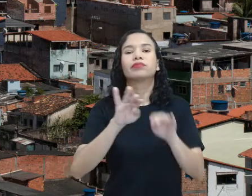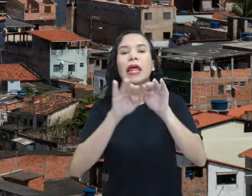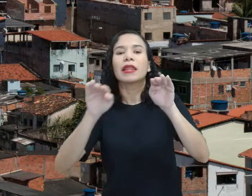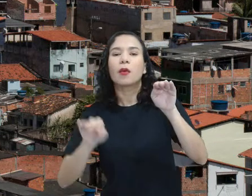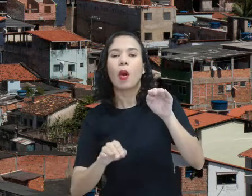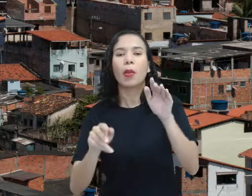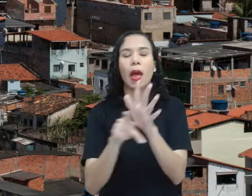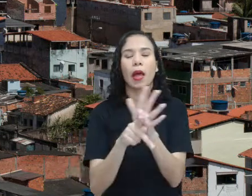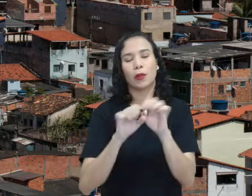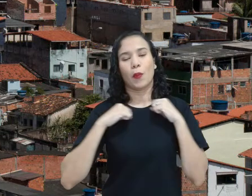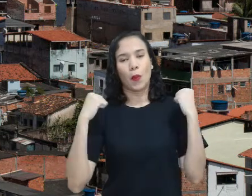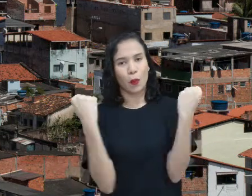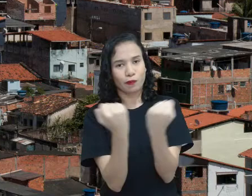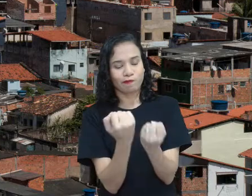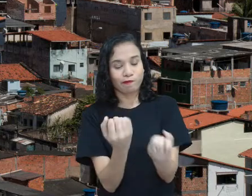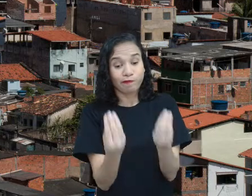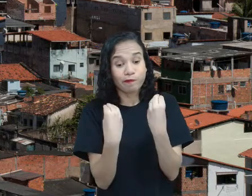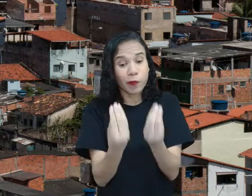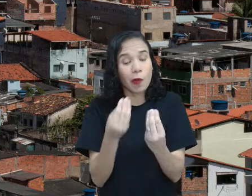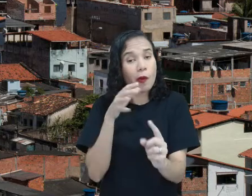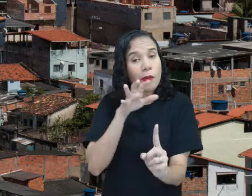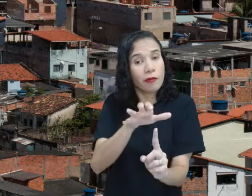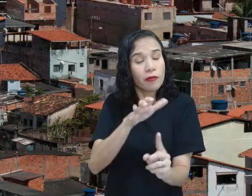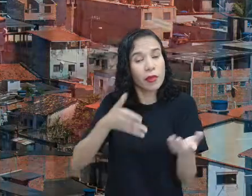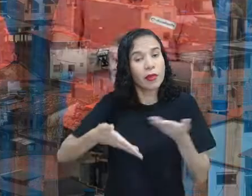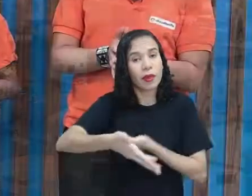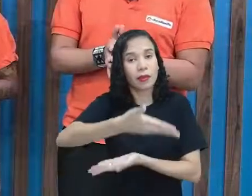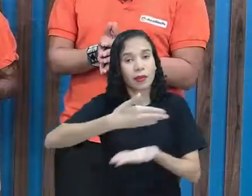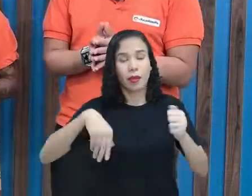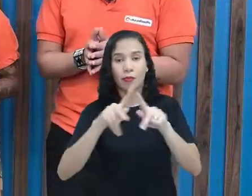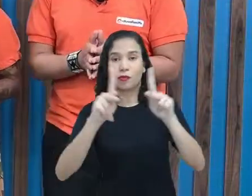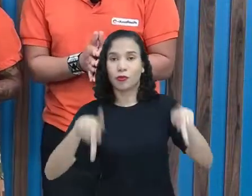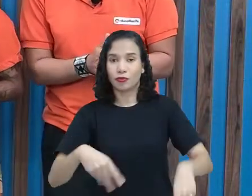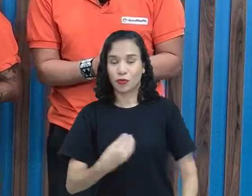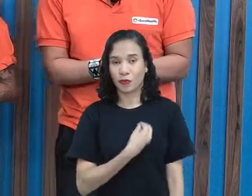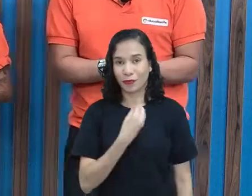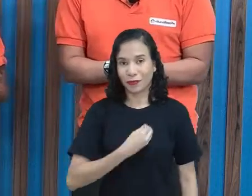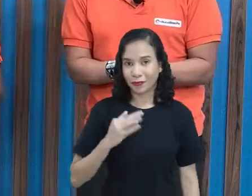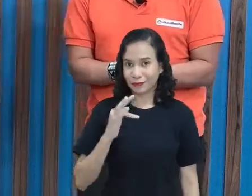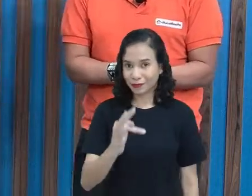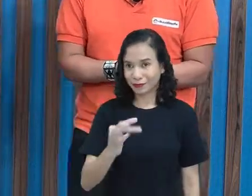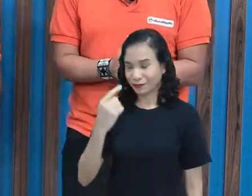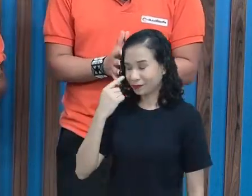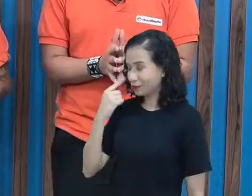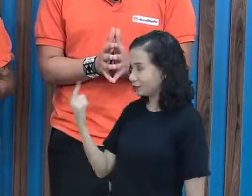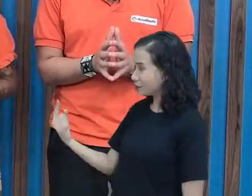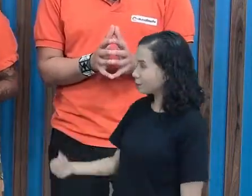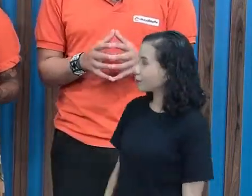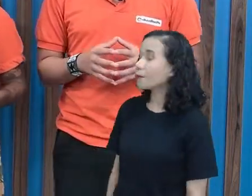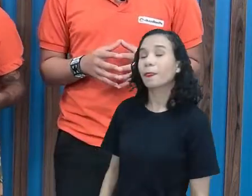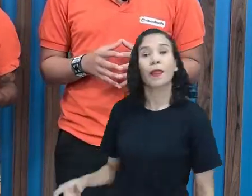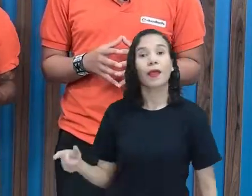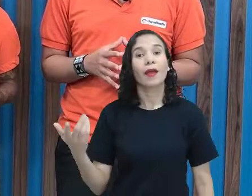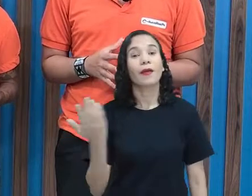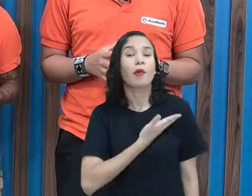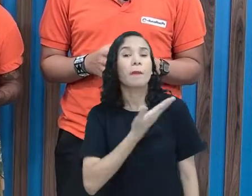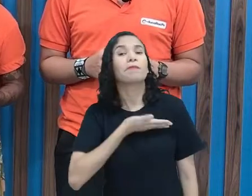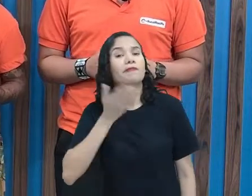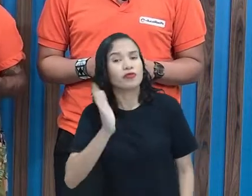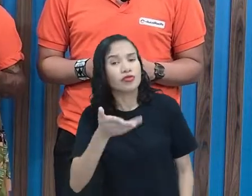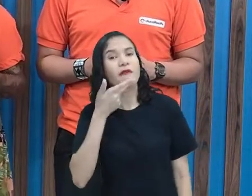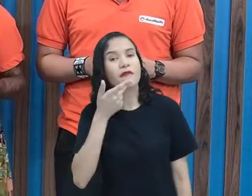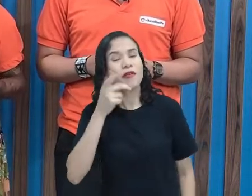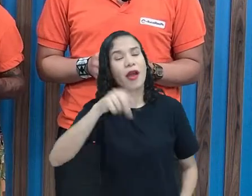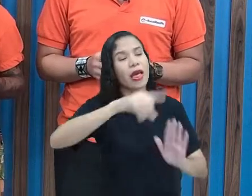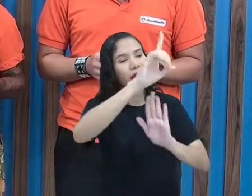desigualdade social e como isso pode ser tratado dentro do projeto de vida. Ó, gente, a gente falar o que meu colega já trouxe. É um